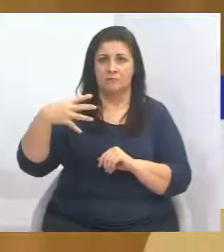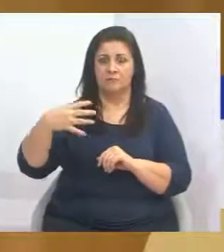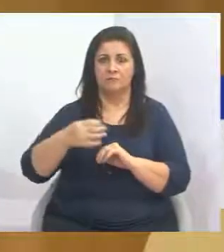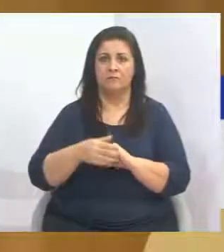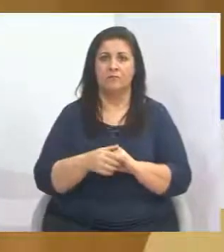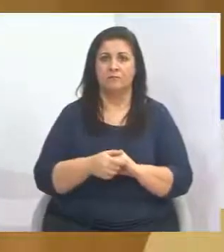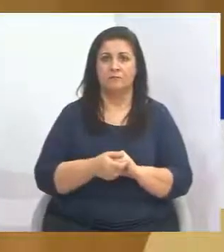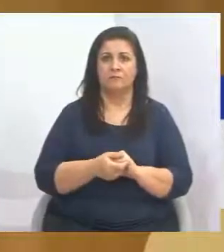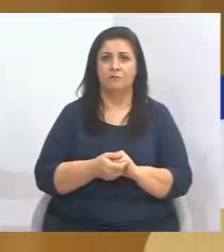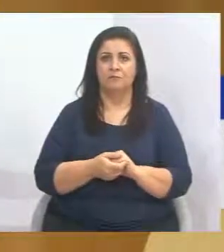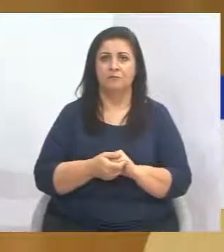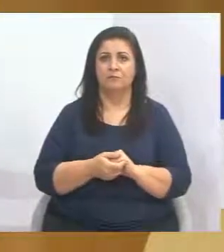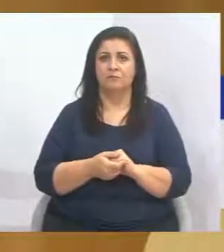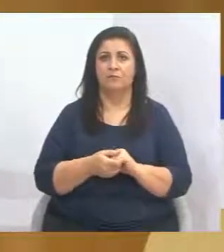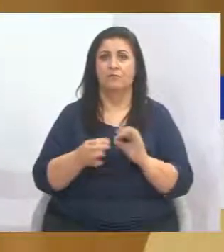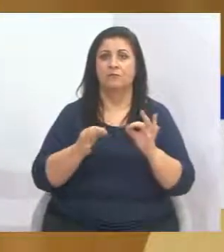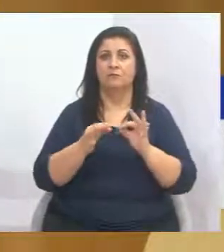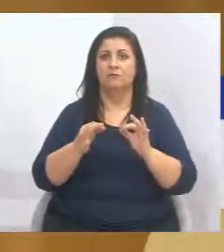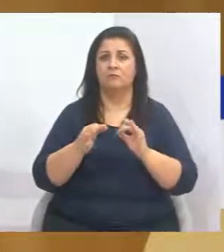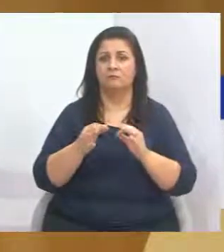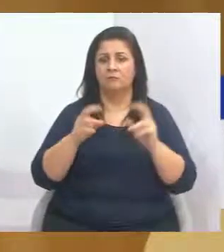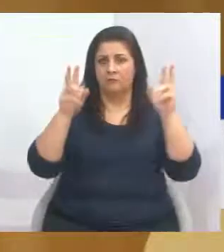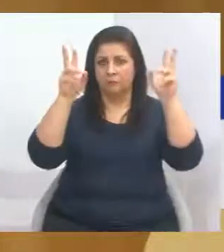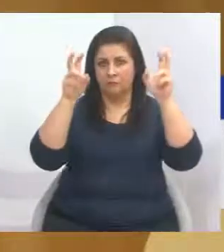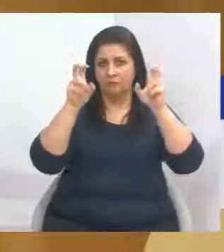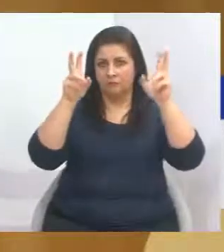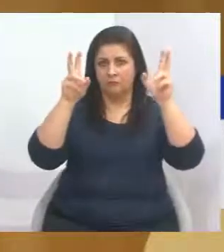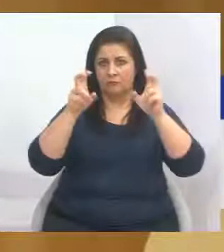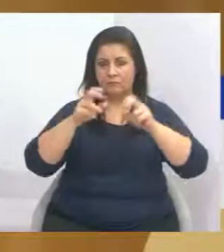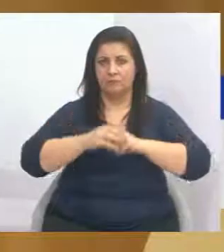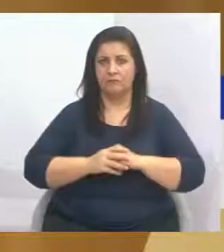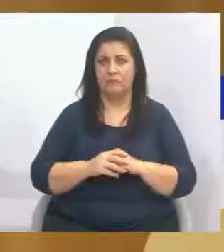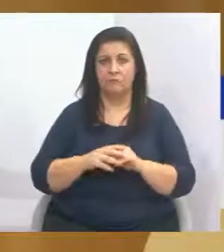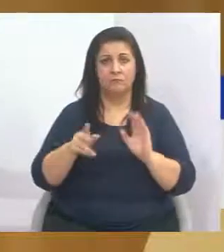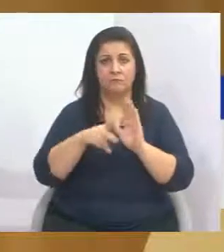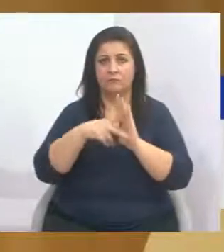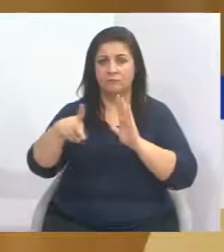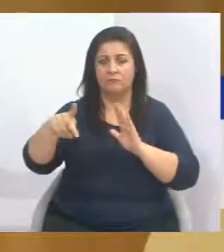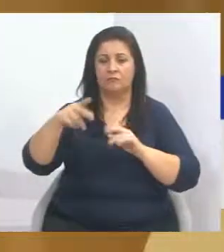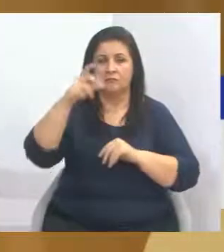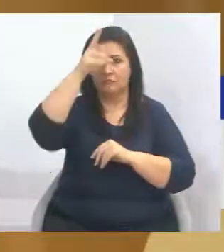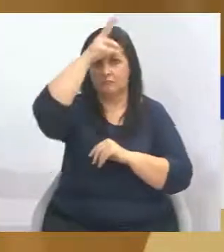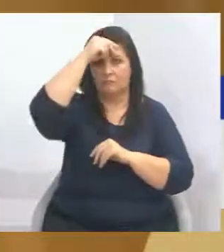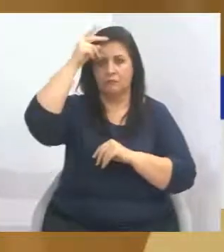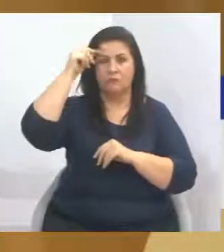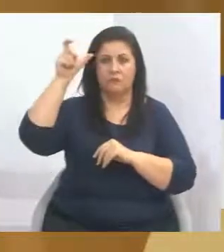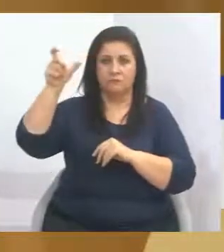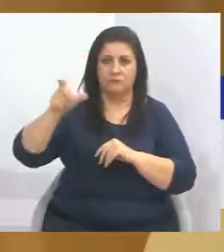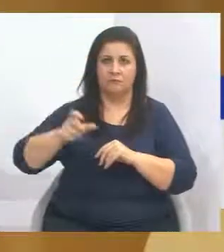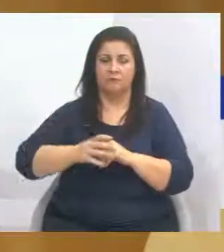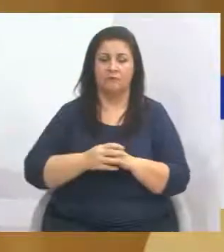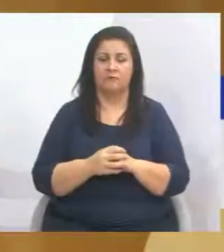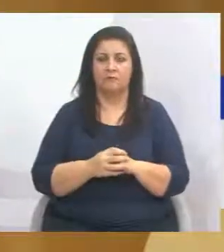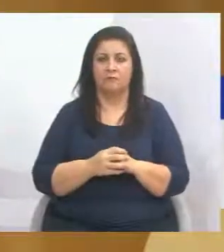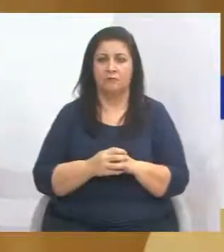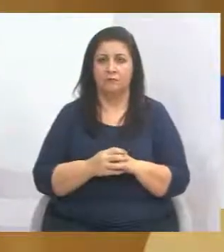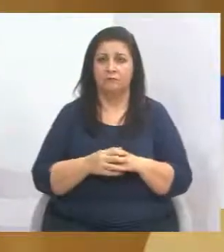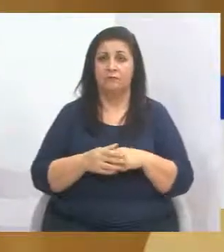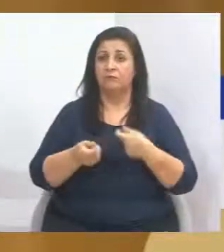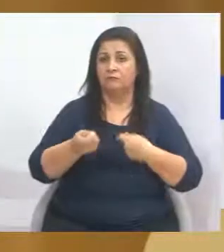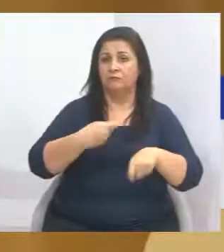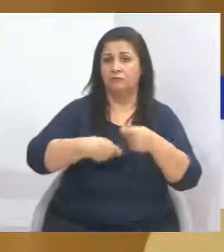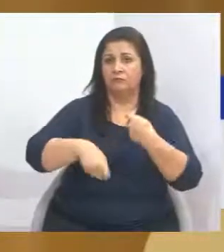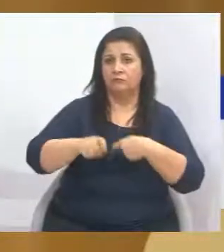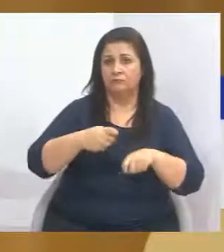6.394/2021, que trata do assunto de competência exclusiva do prefeito, a atribuição dos órgãos de administração pública,